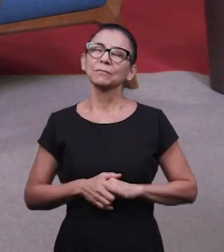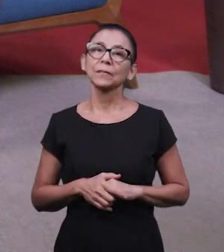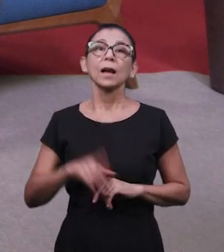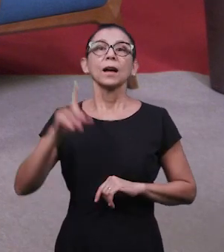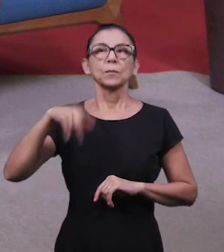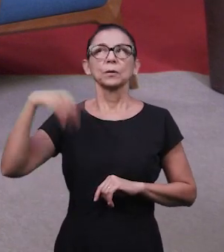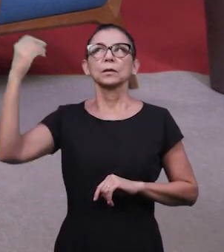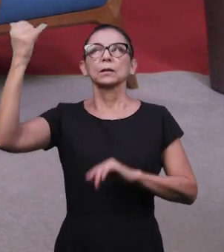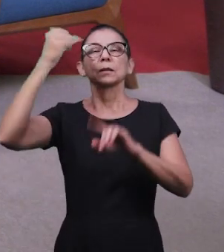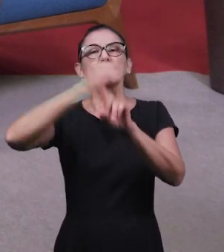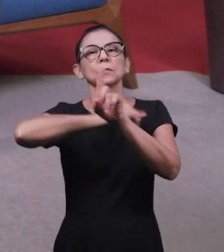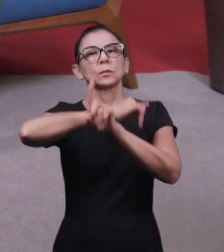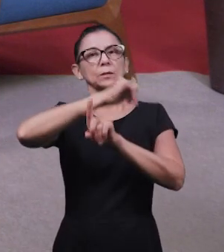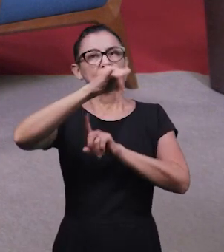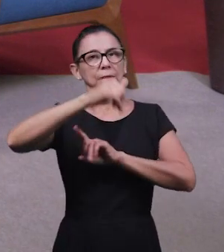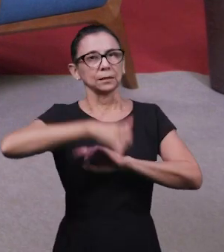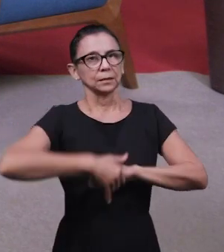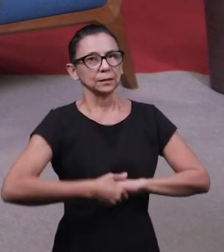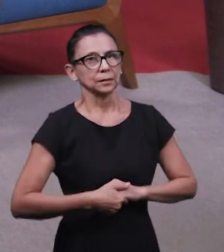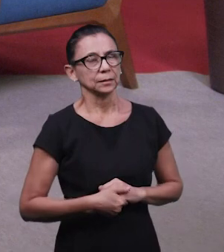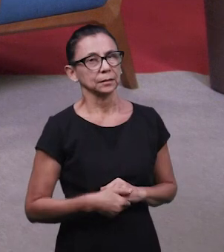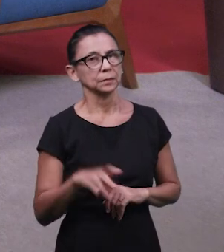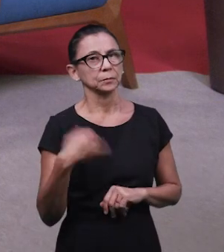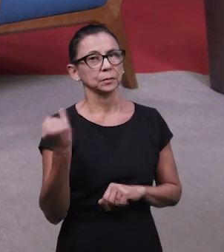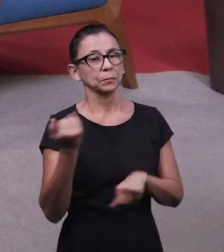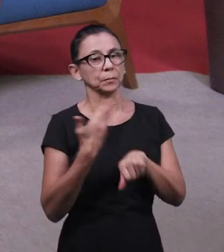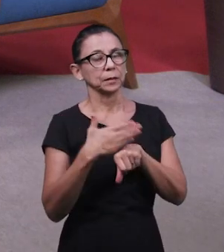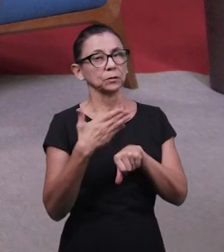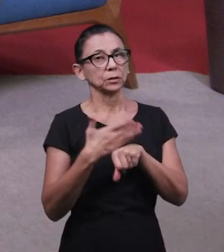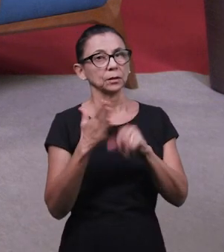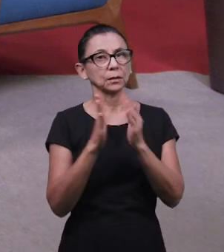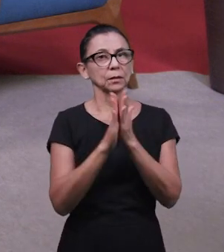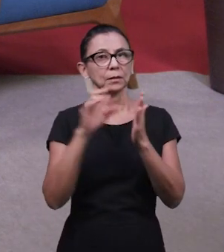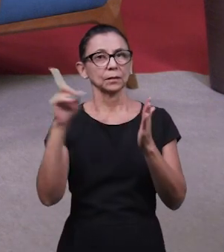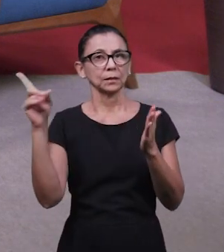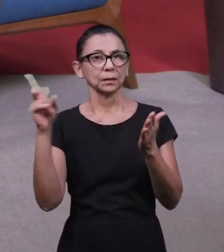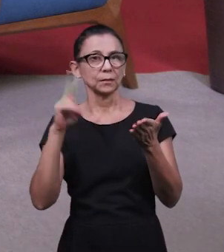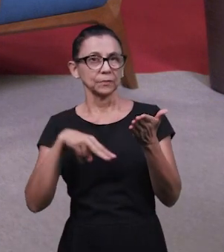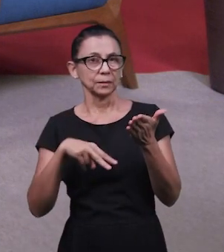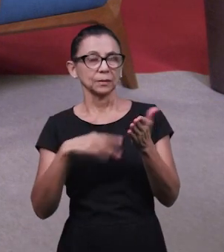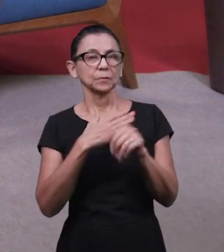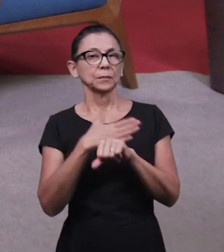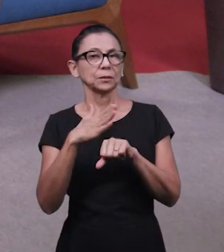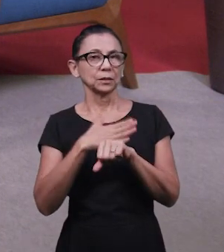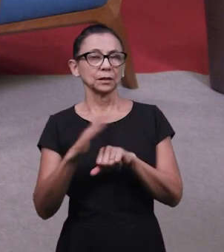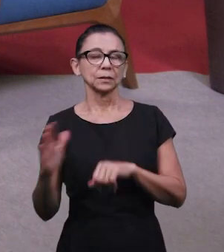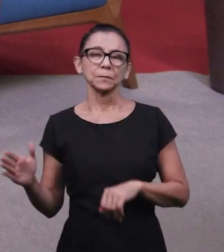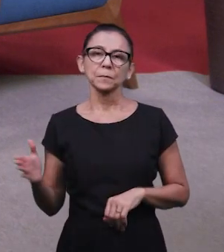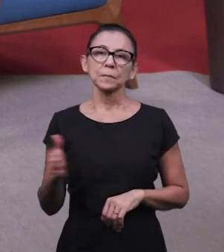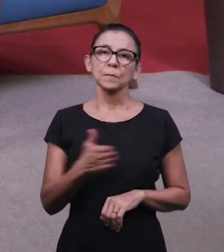fez questão de registrar esse detalhe. Que coisa. Quer dizer, por que o Espírito Santo registrou esse detalhe? Porque